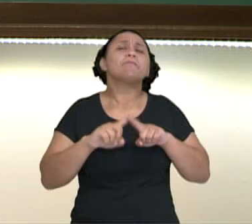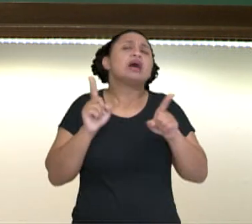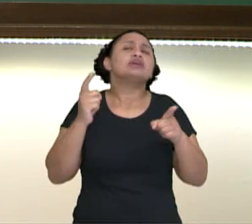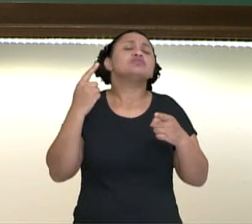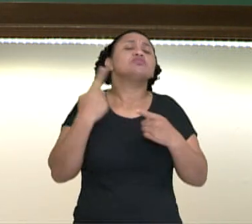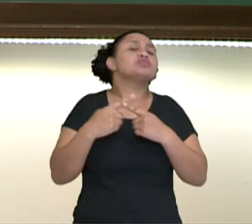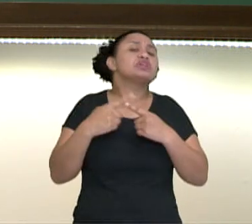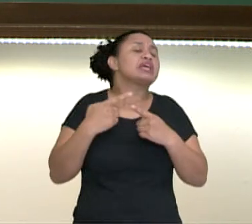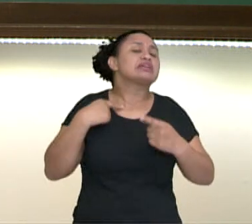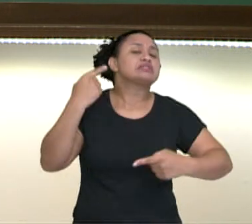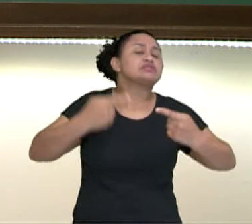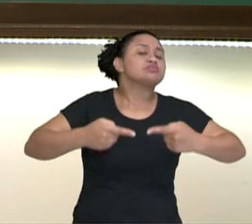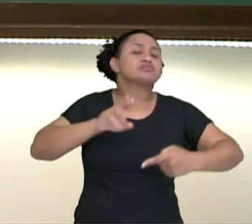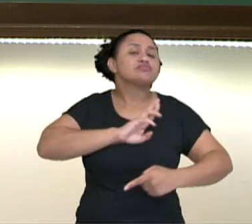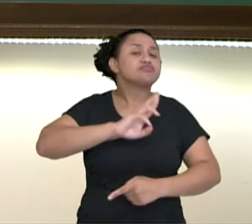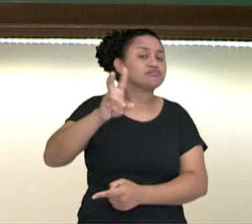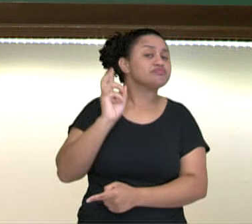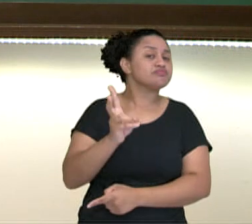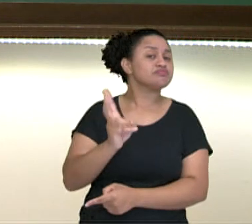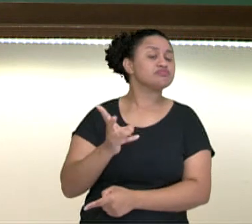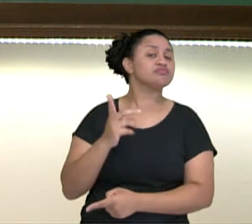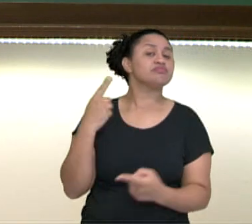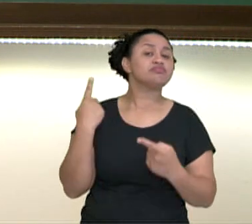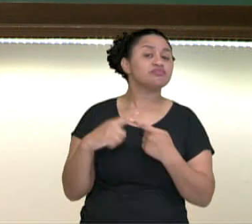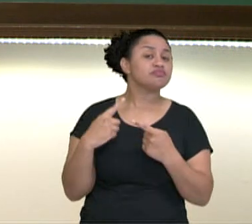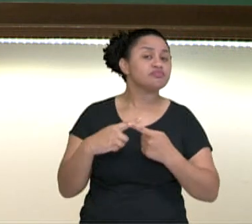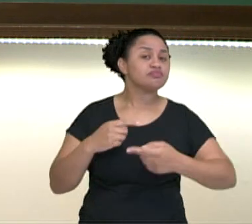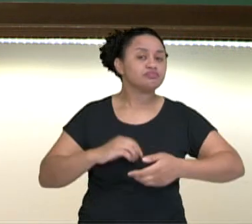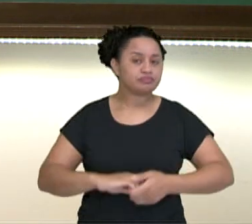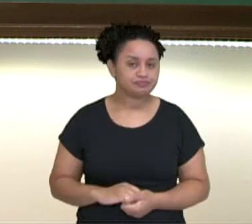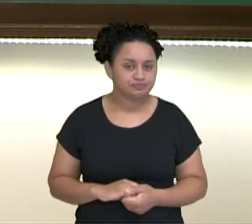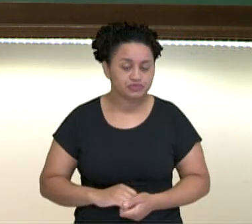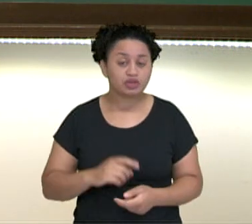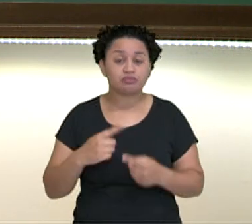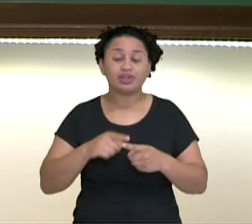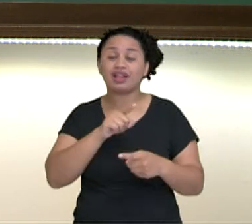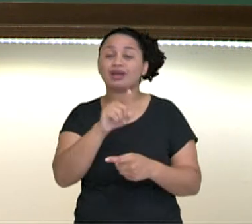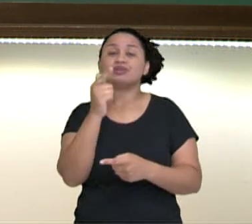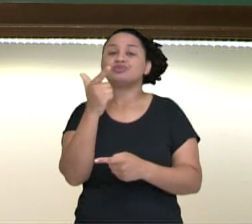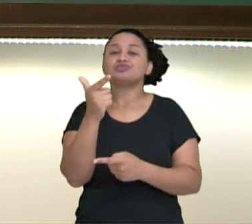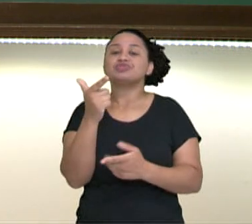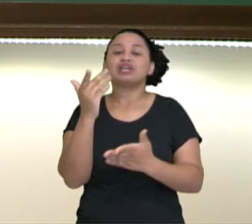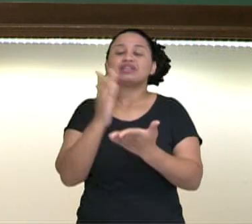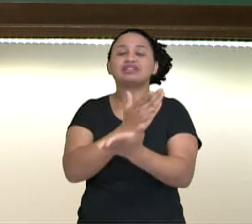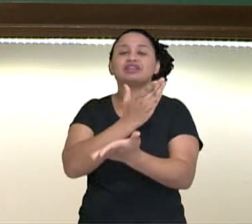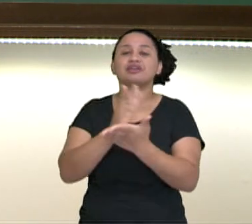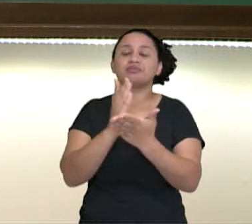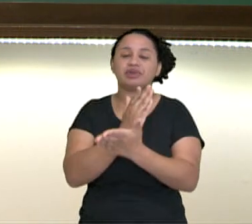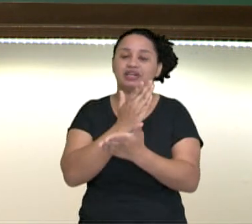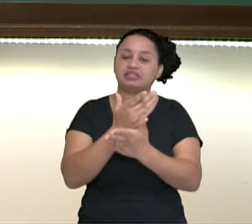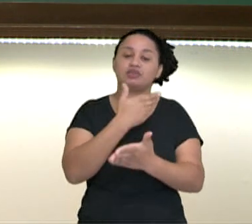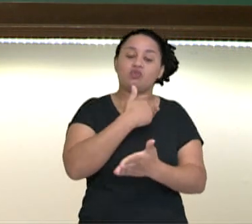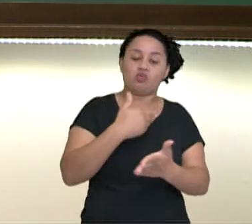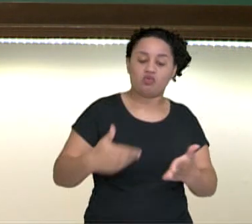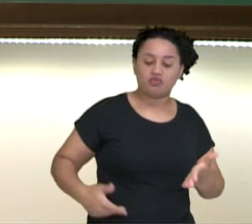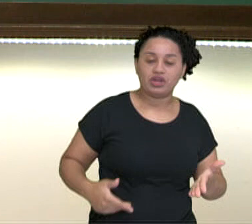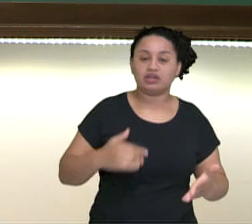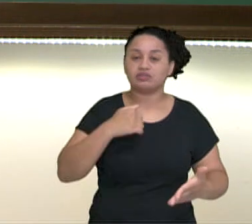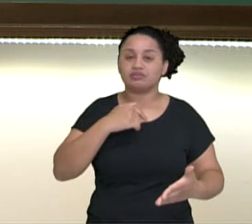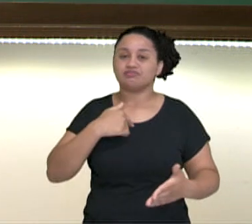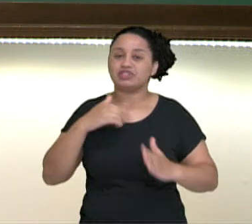da Inglaterra. Porque lá não existia uma separação do Estado e da Igreja, eles